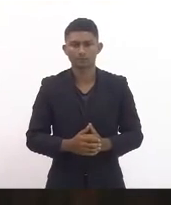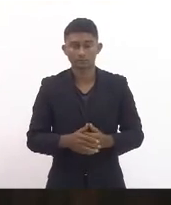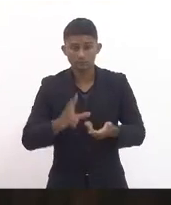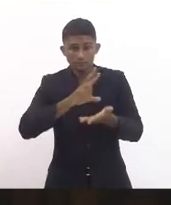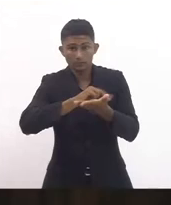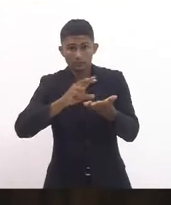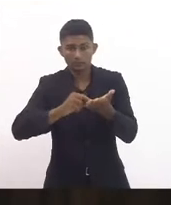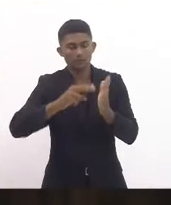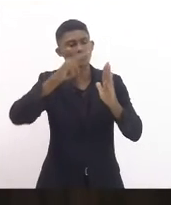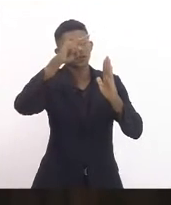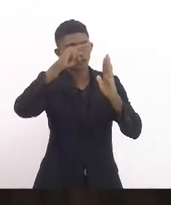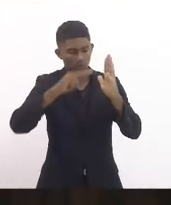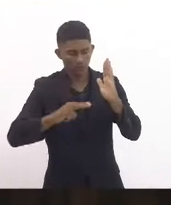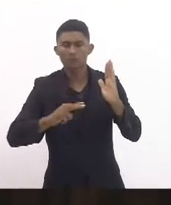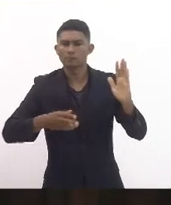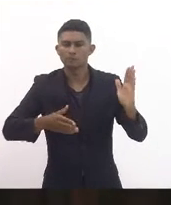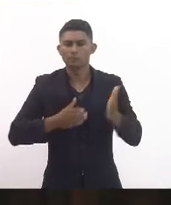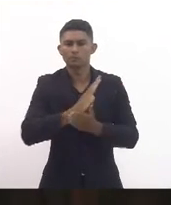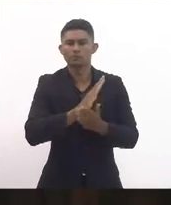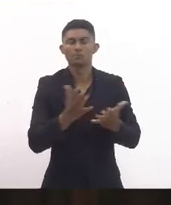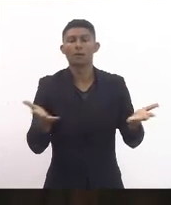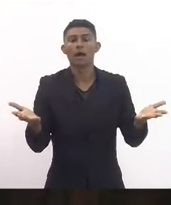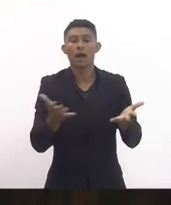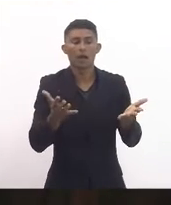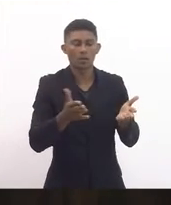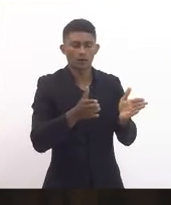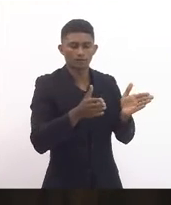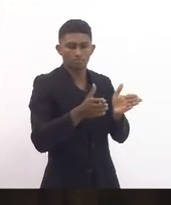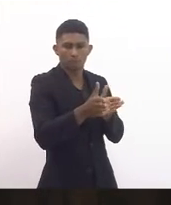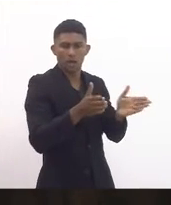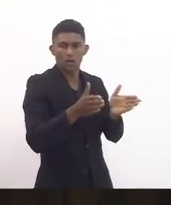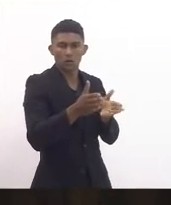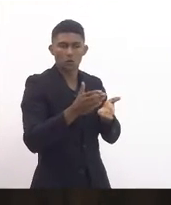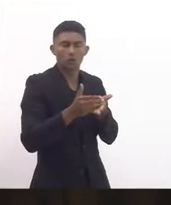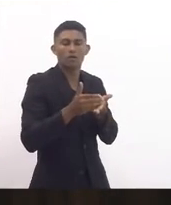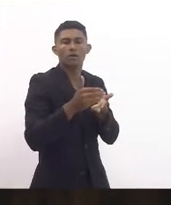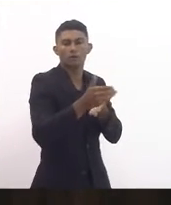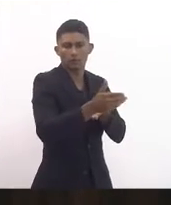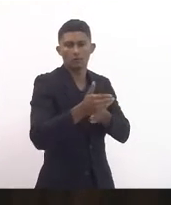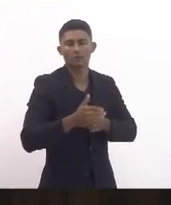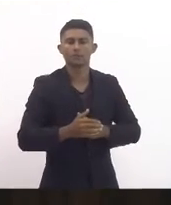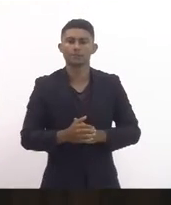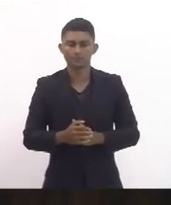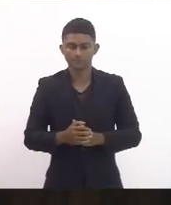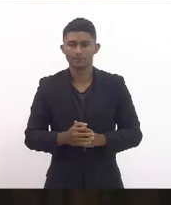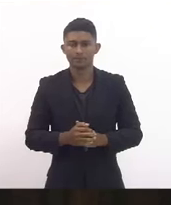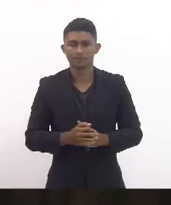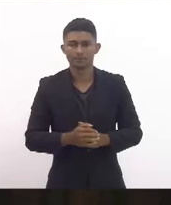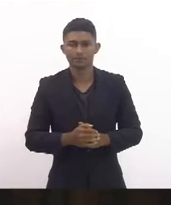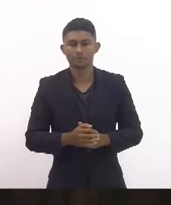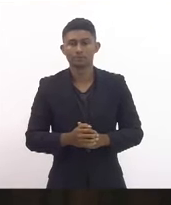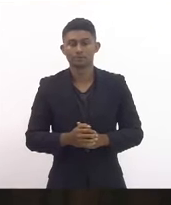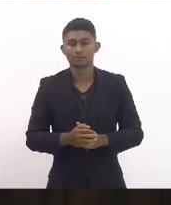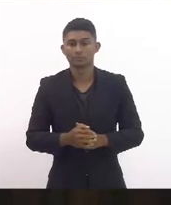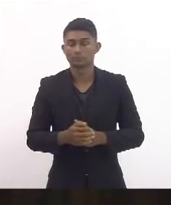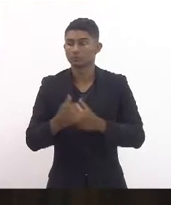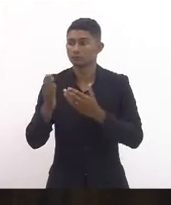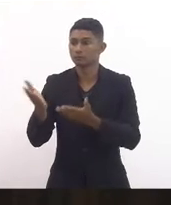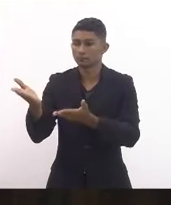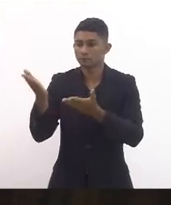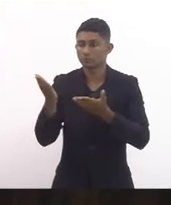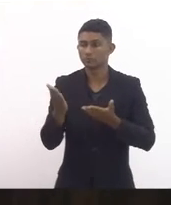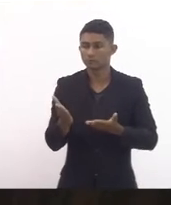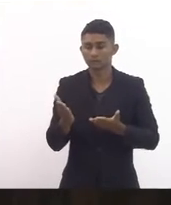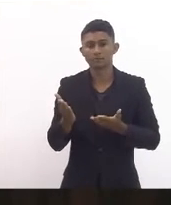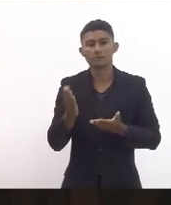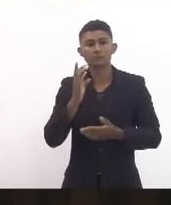aprovada a ata passa-se ao expediente inicial a presidência convida o